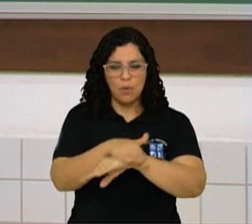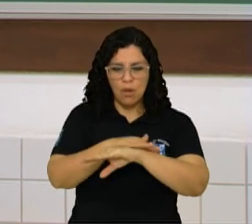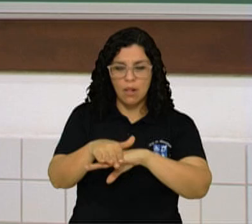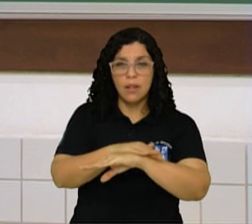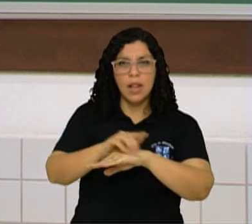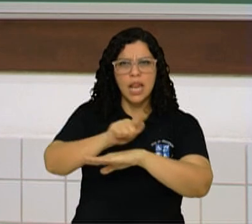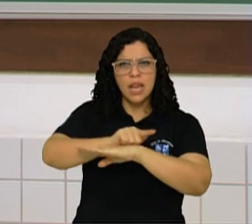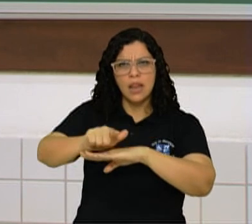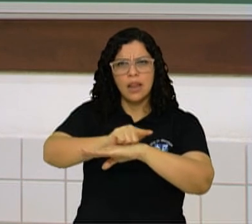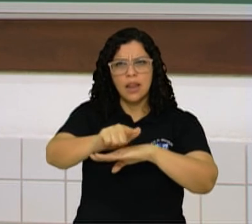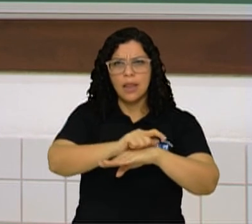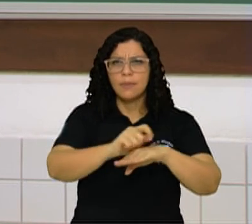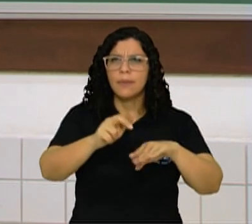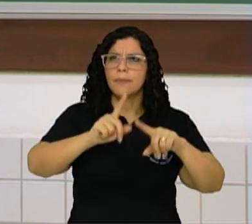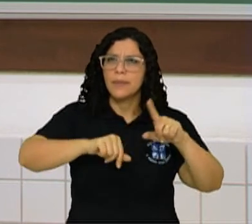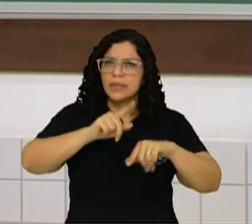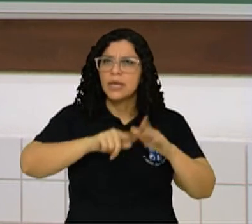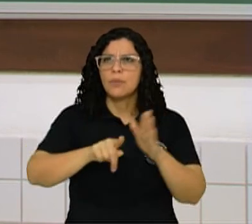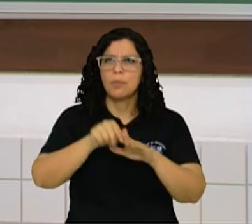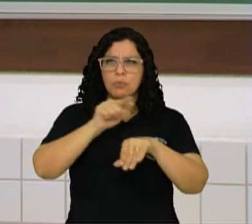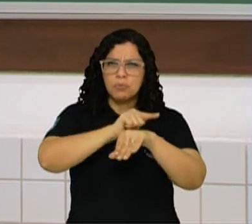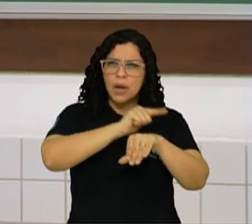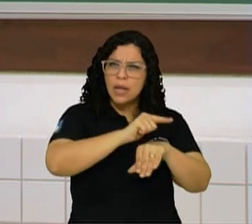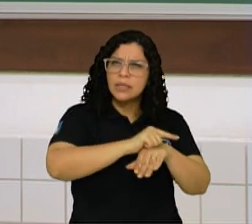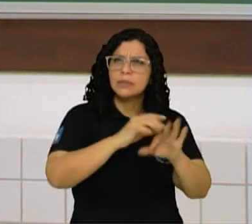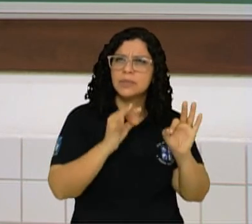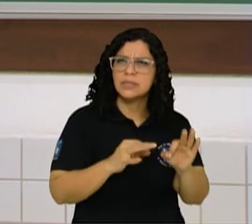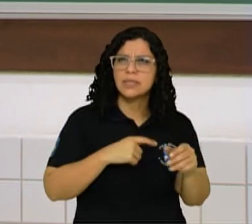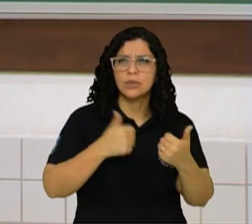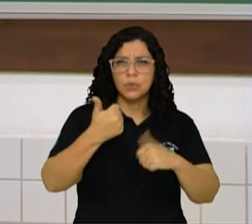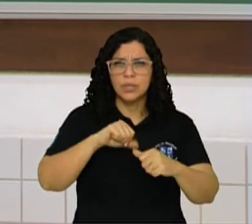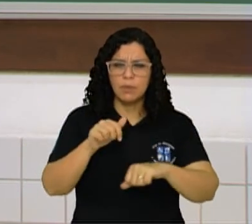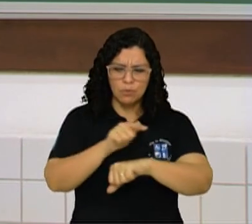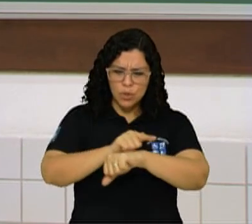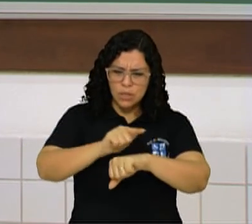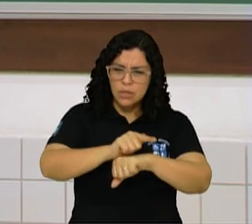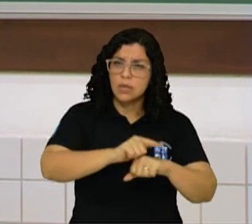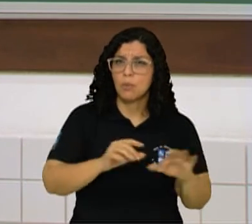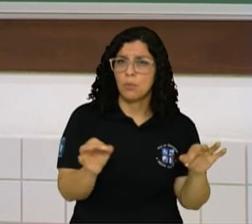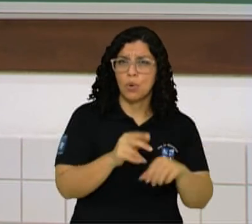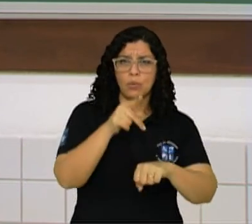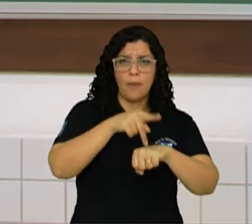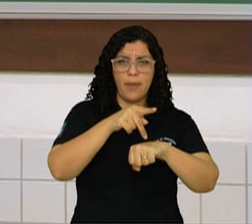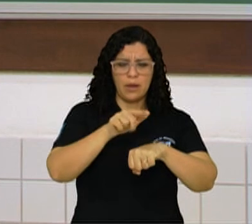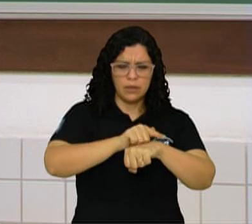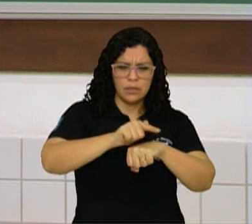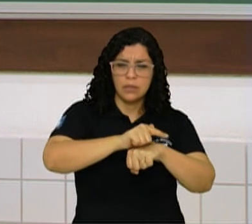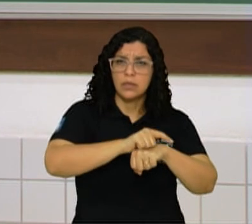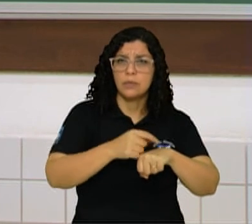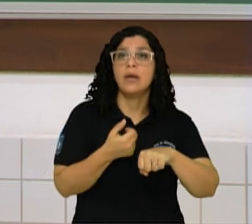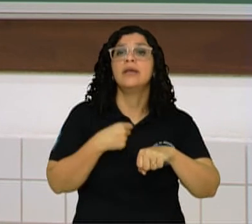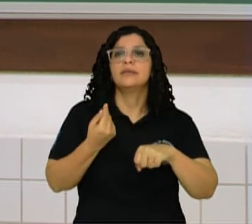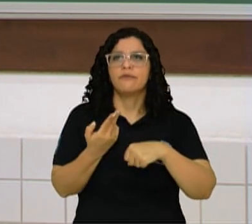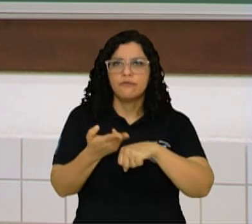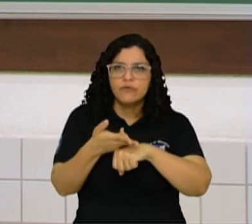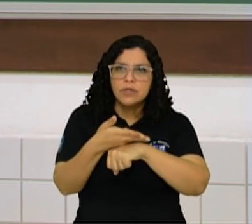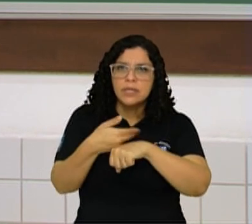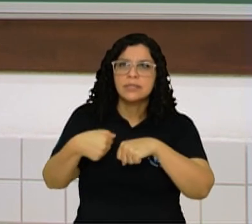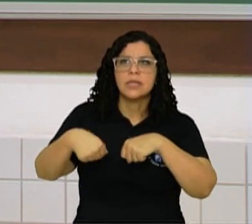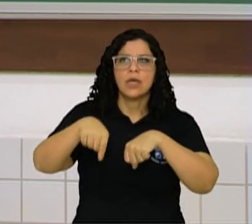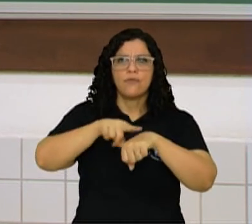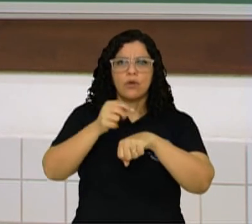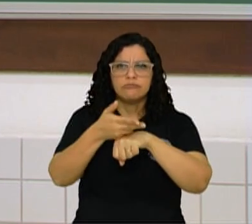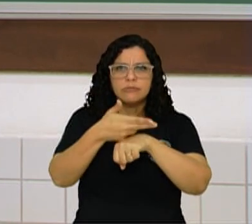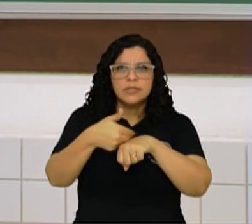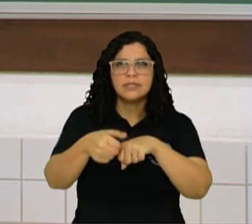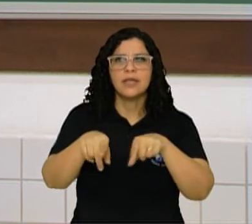apaga, né, com material químico, ele apaga essa pedra, né, o desenho que estava nessa pedra, e ele